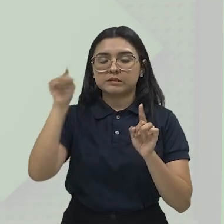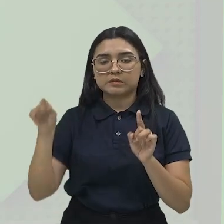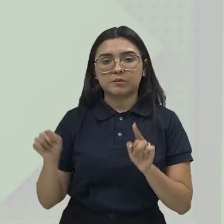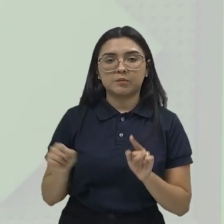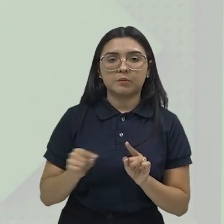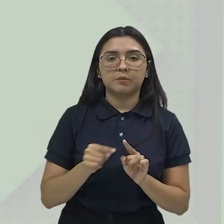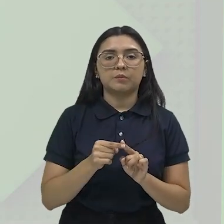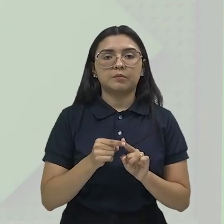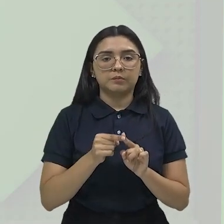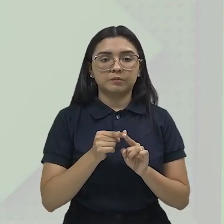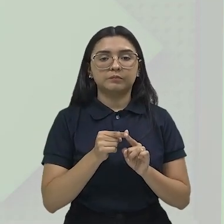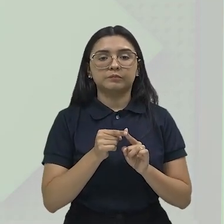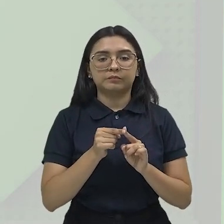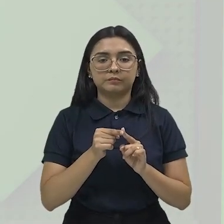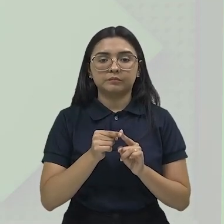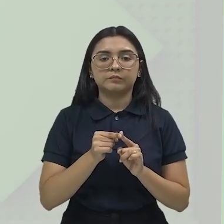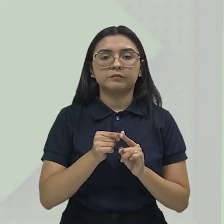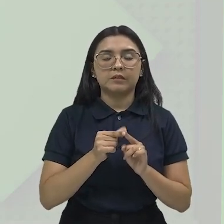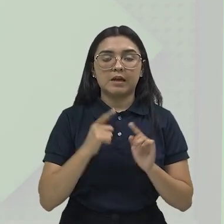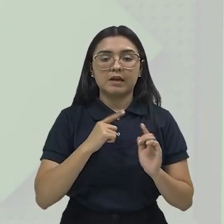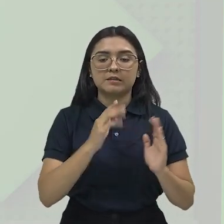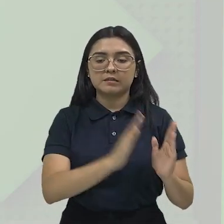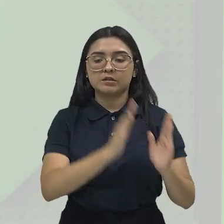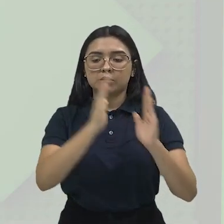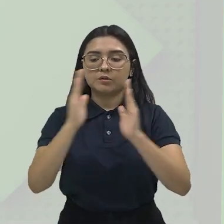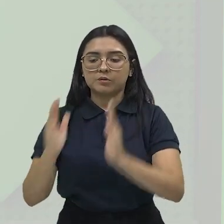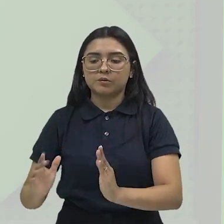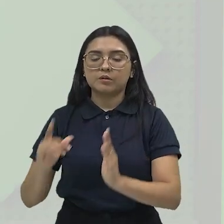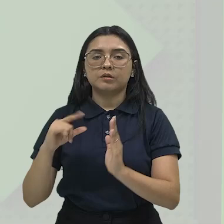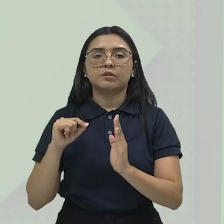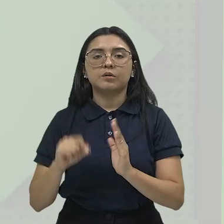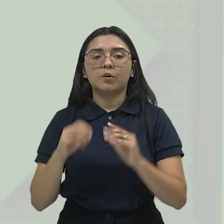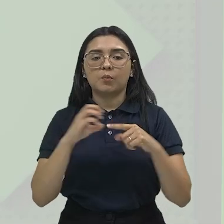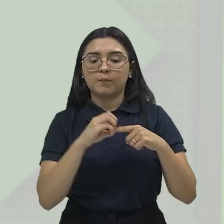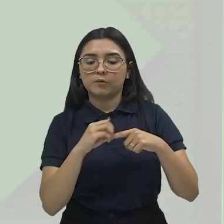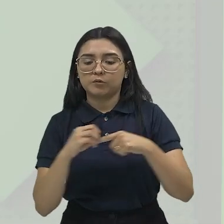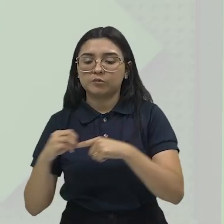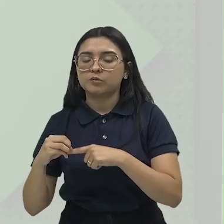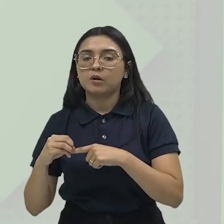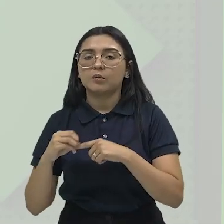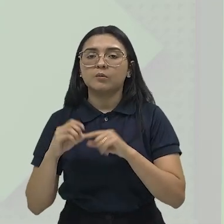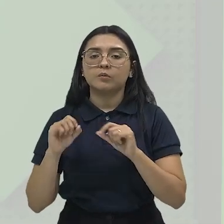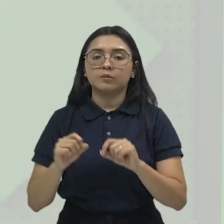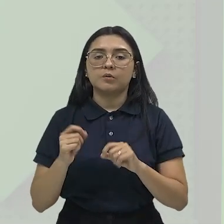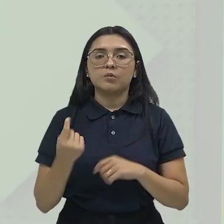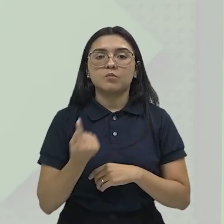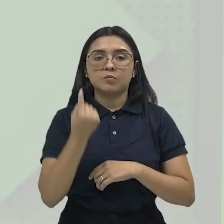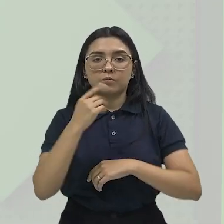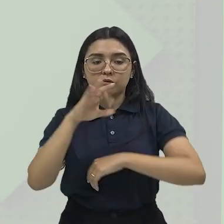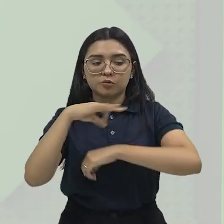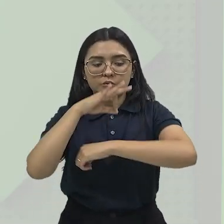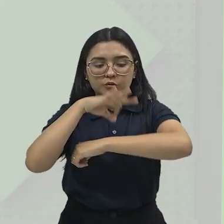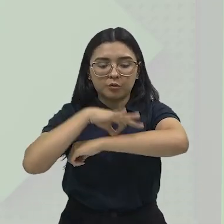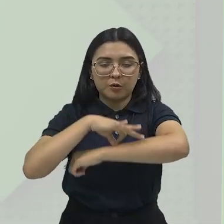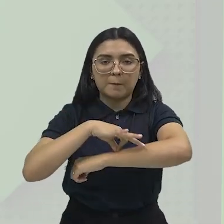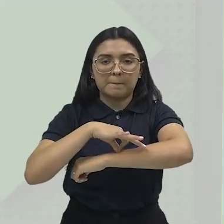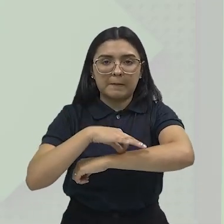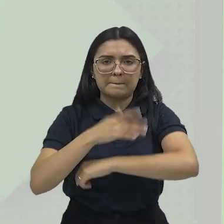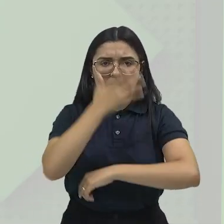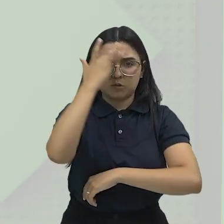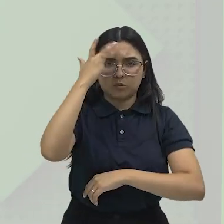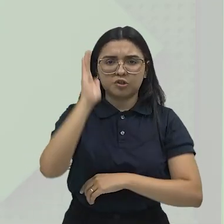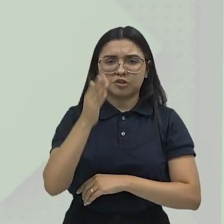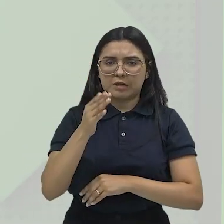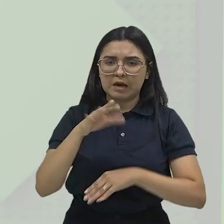porque é nesse estágio que o protozoário, quando um mosquito vem picar essa pessoa que já